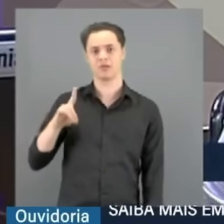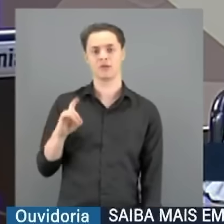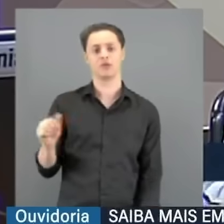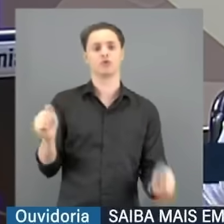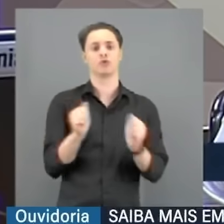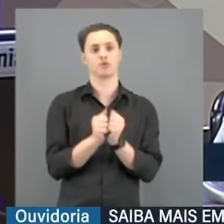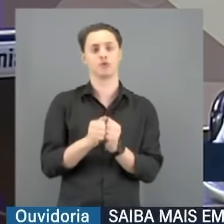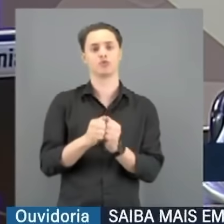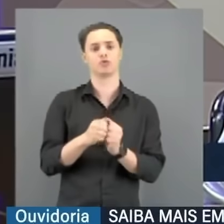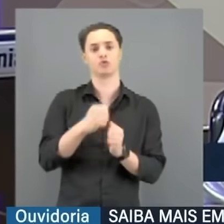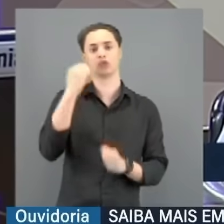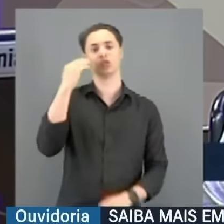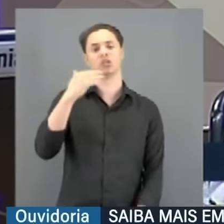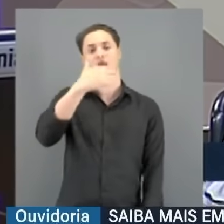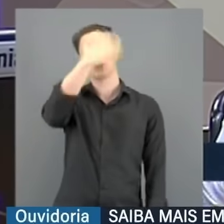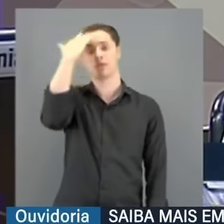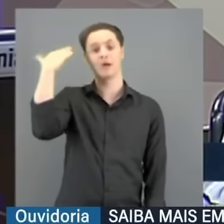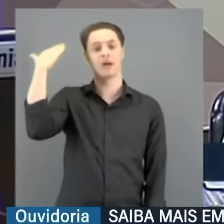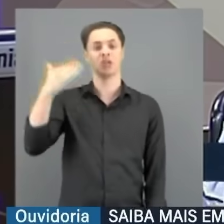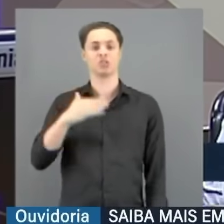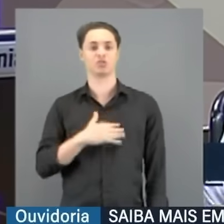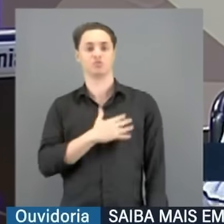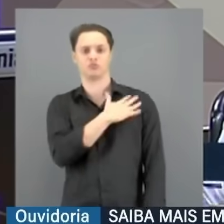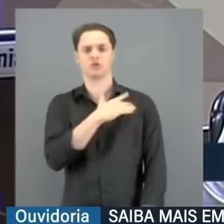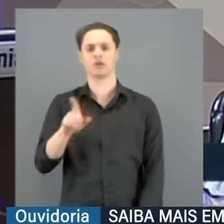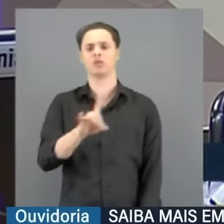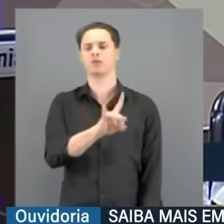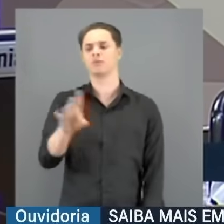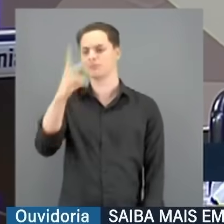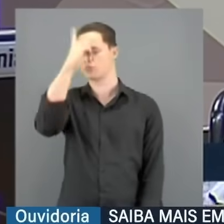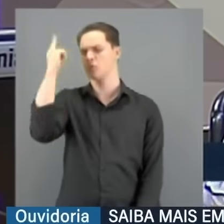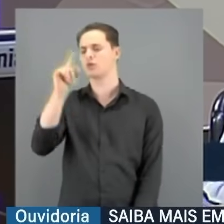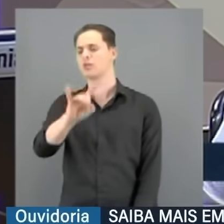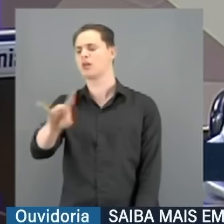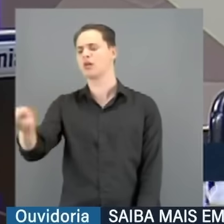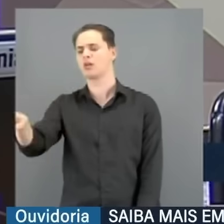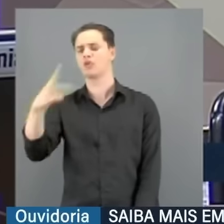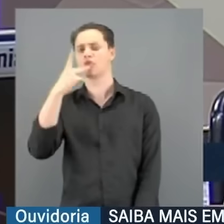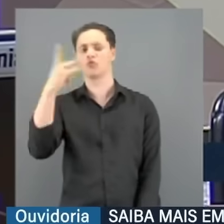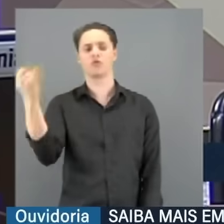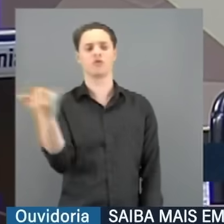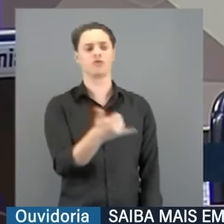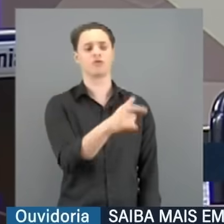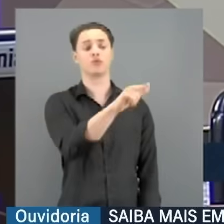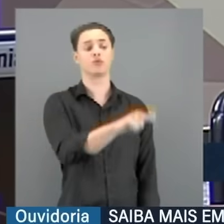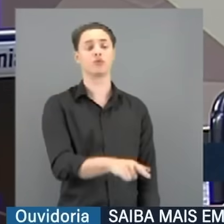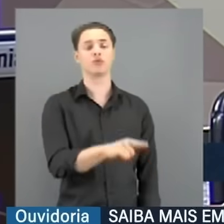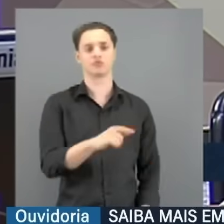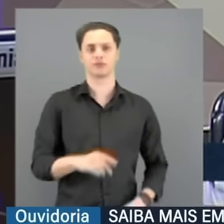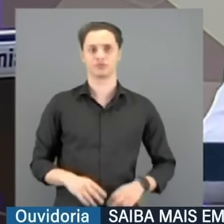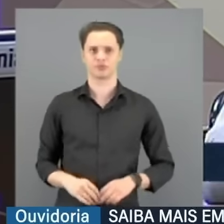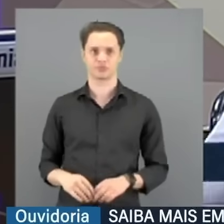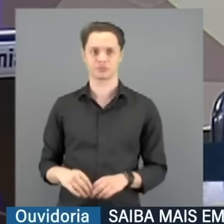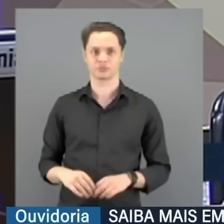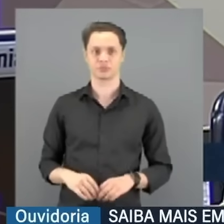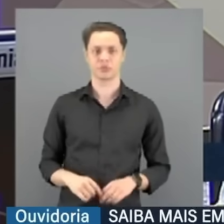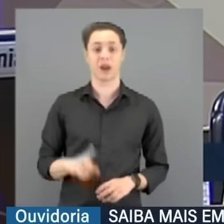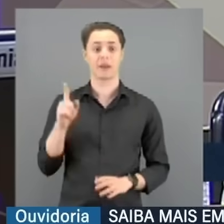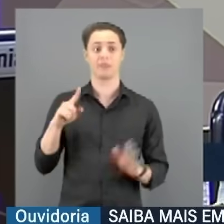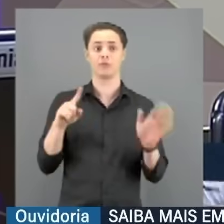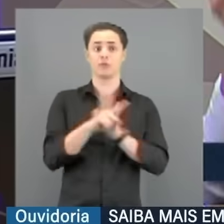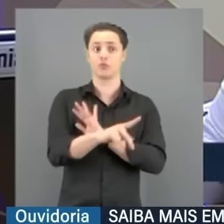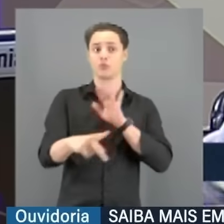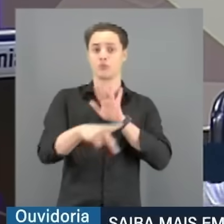general Penteado na manhã do dia 8 de janeiro, que cada um deles falou ao senhor? Essa é a pergunta